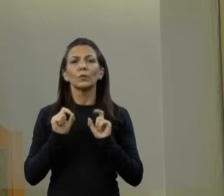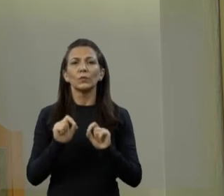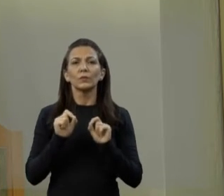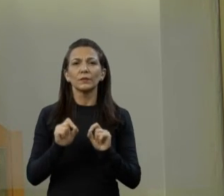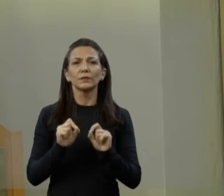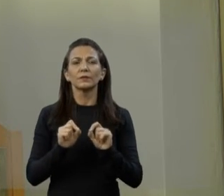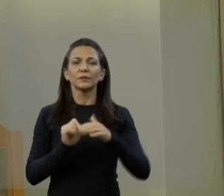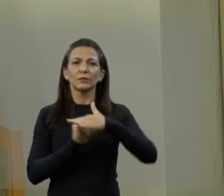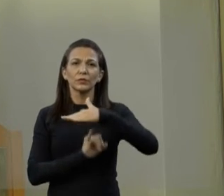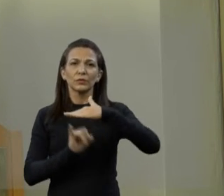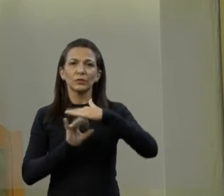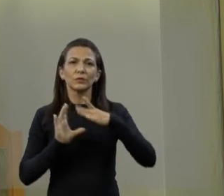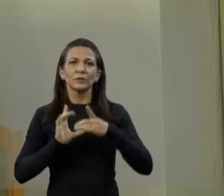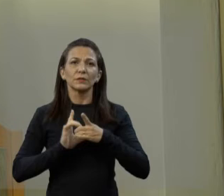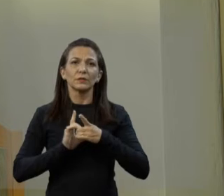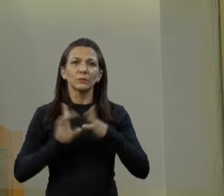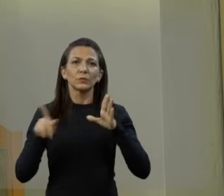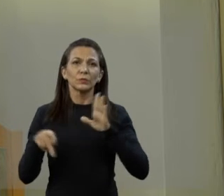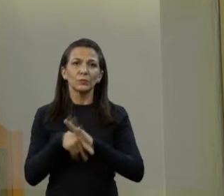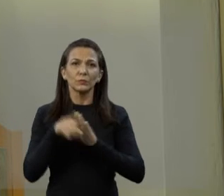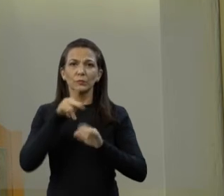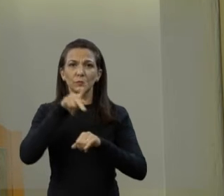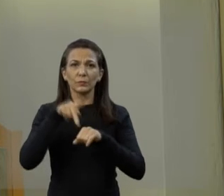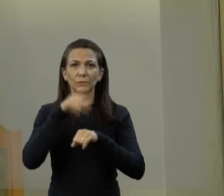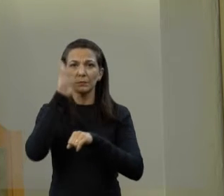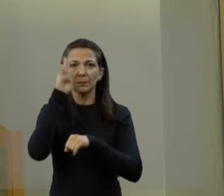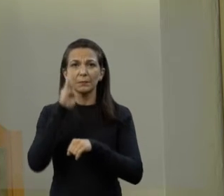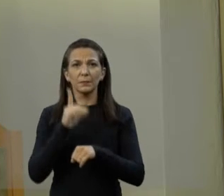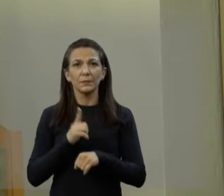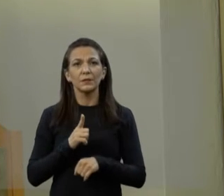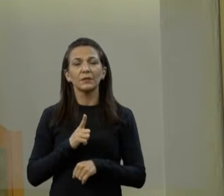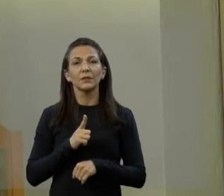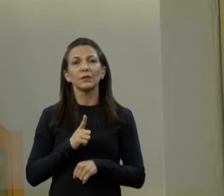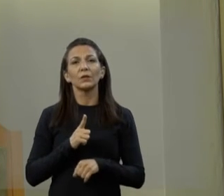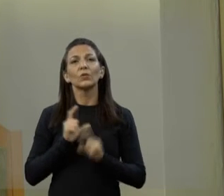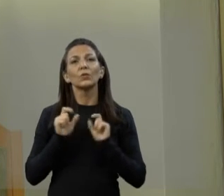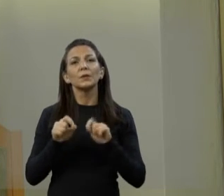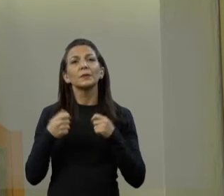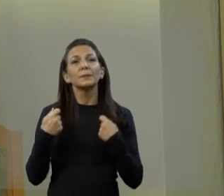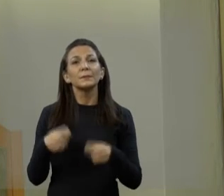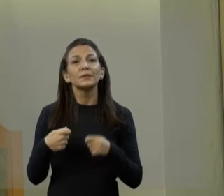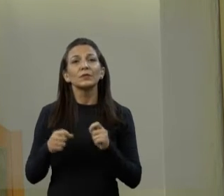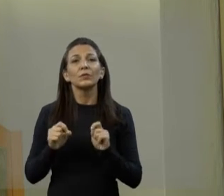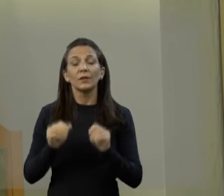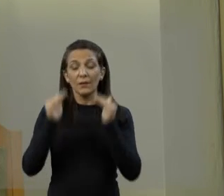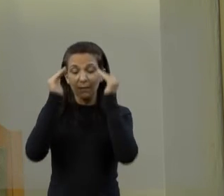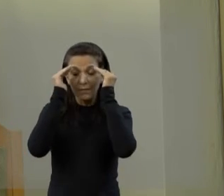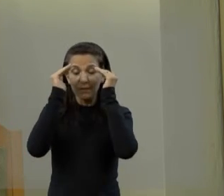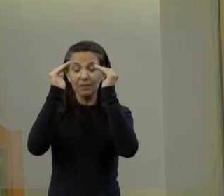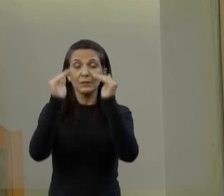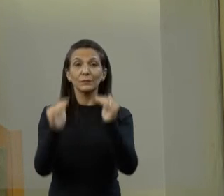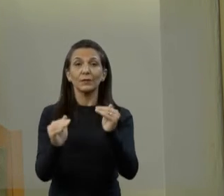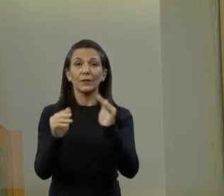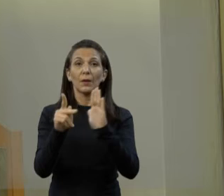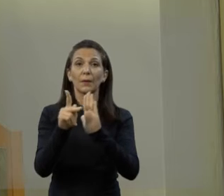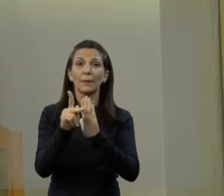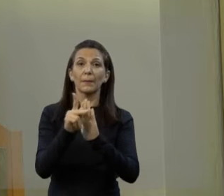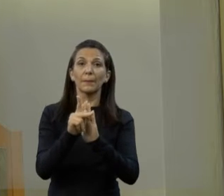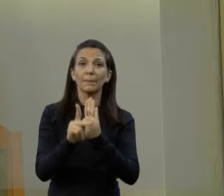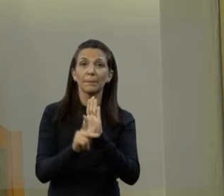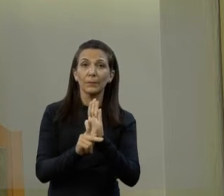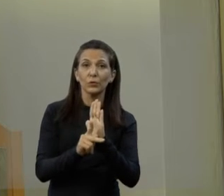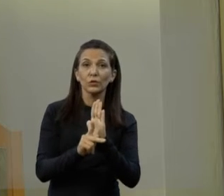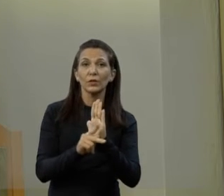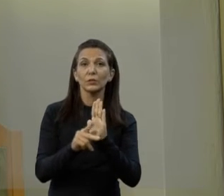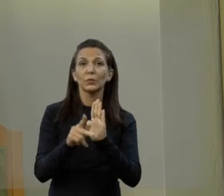parte das instituições democráticas esse país o mínimo que deveria fazer é respeitar os planos municipais